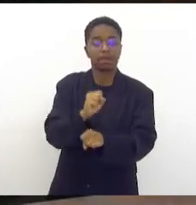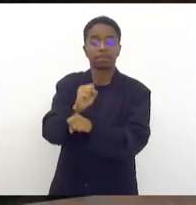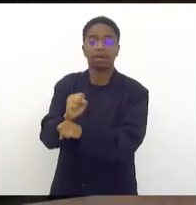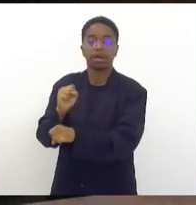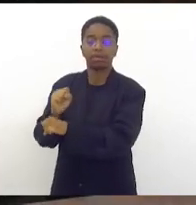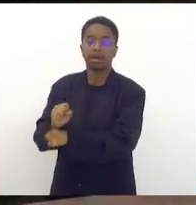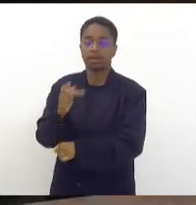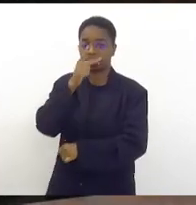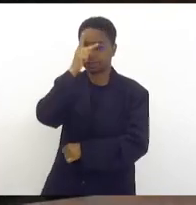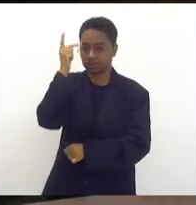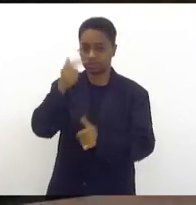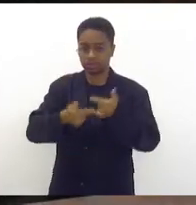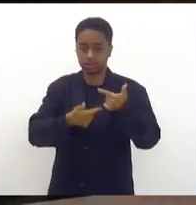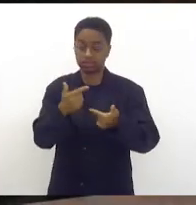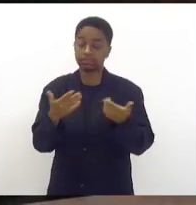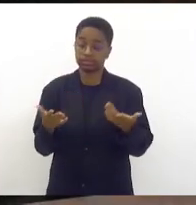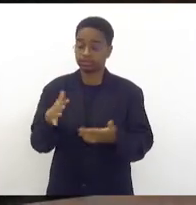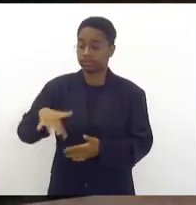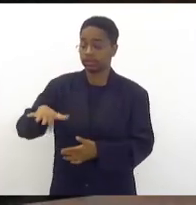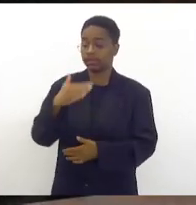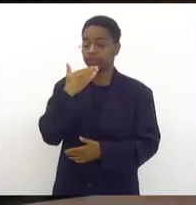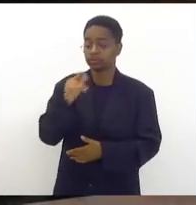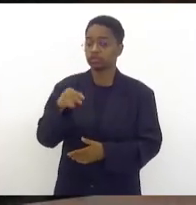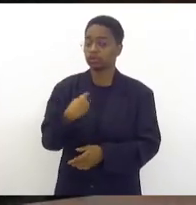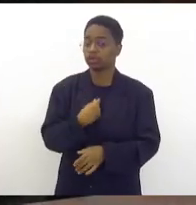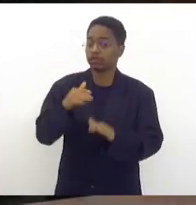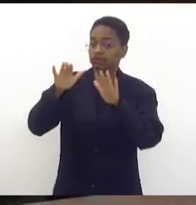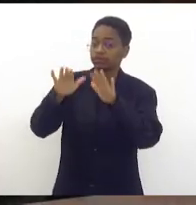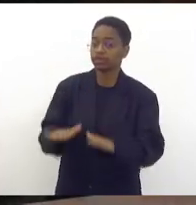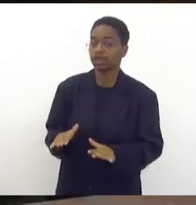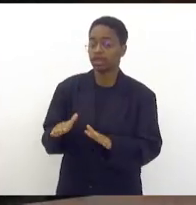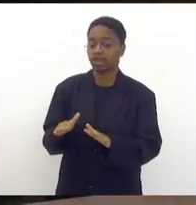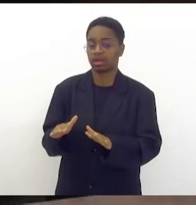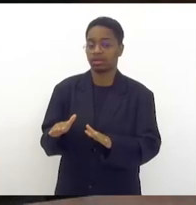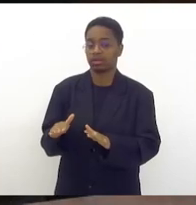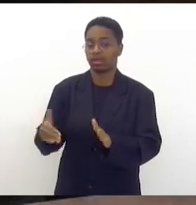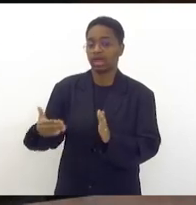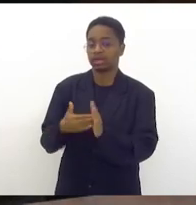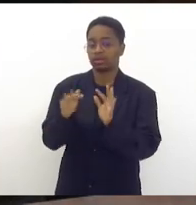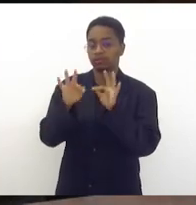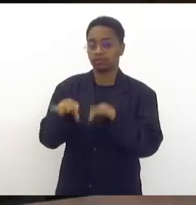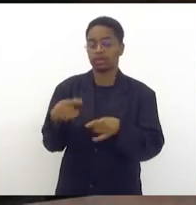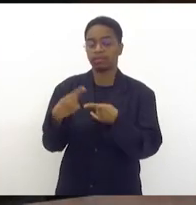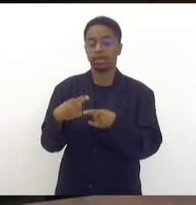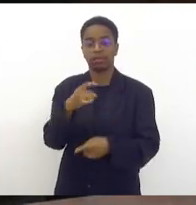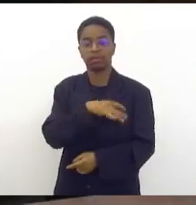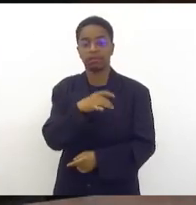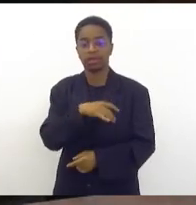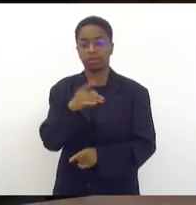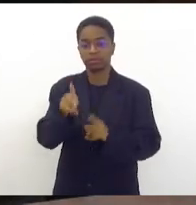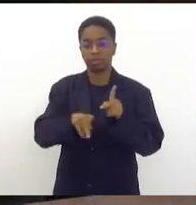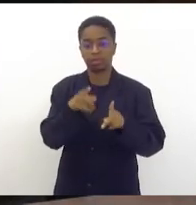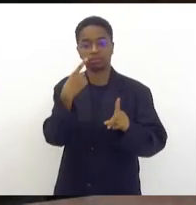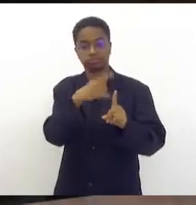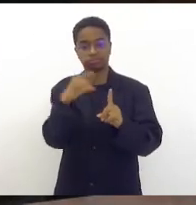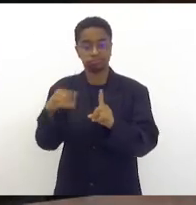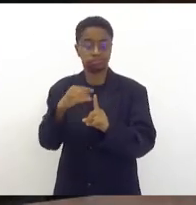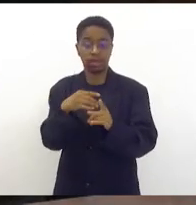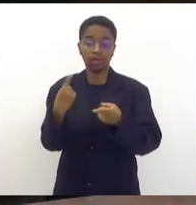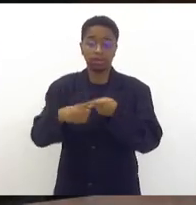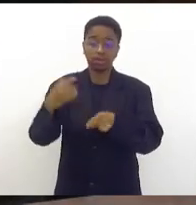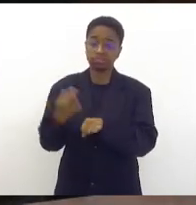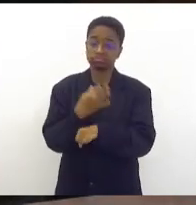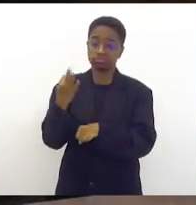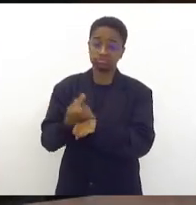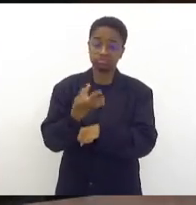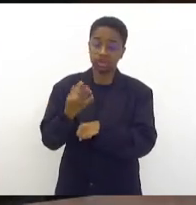os agentes ainda pediram que nós não nos retirássemos antes deles. Estavam com medo de serem lixados pela população, que não aguenta mais ser